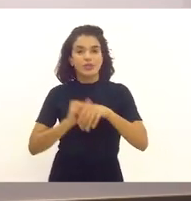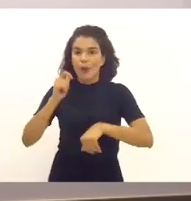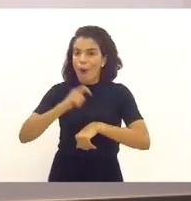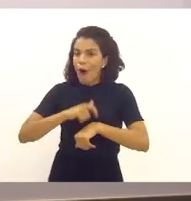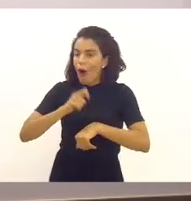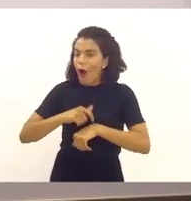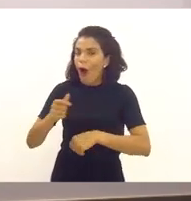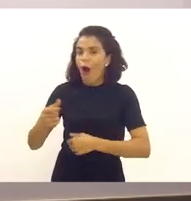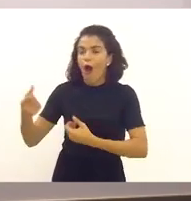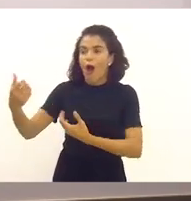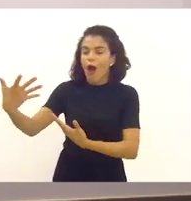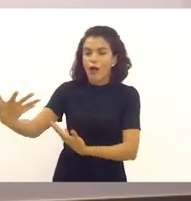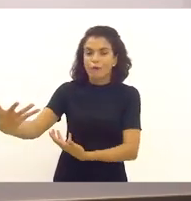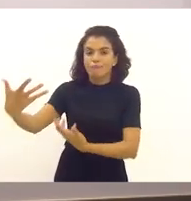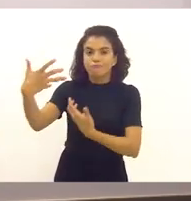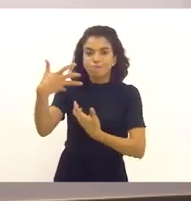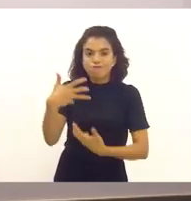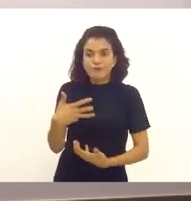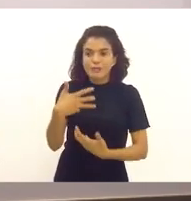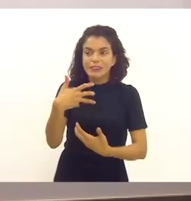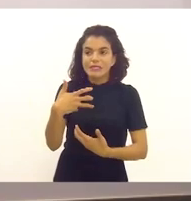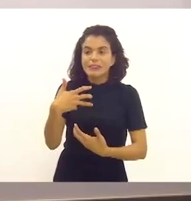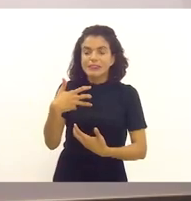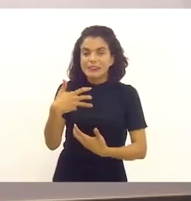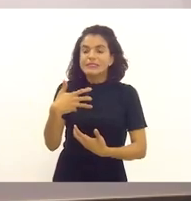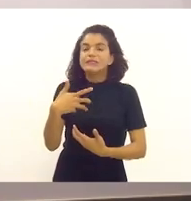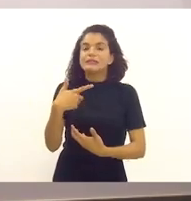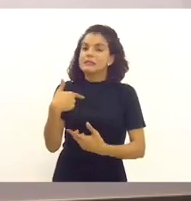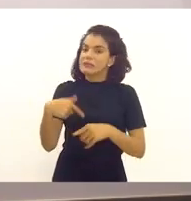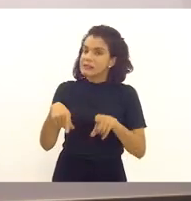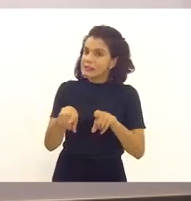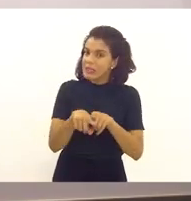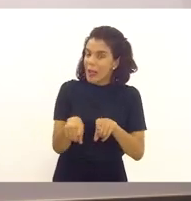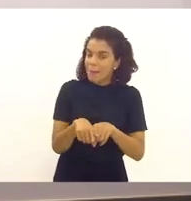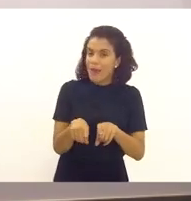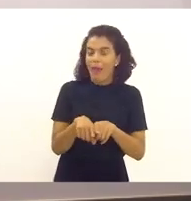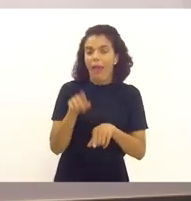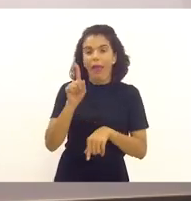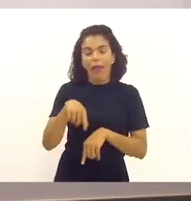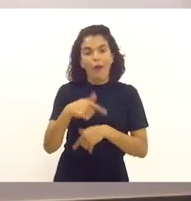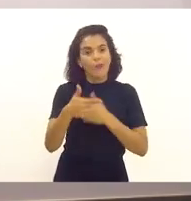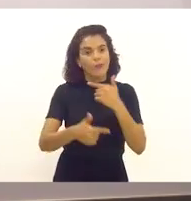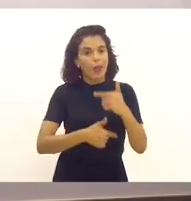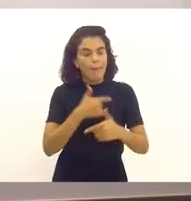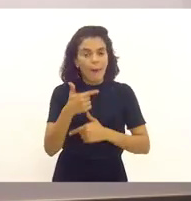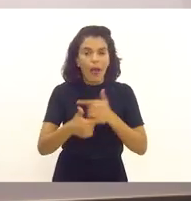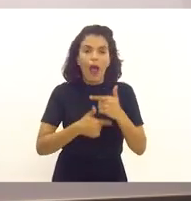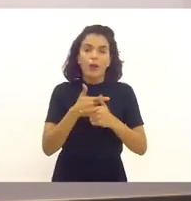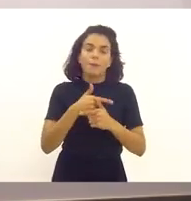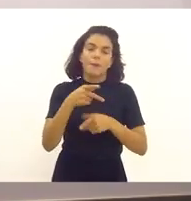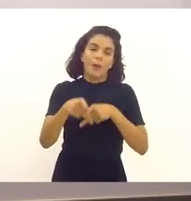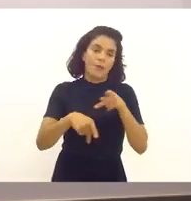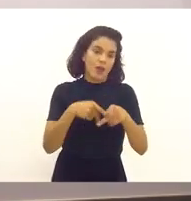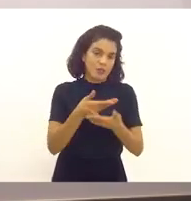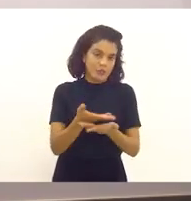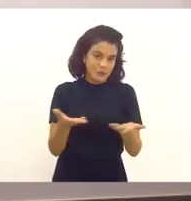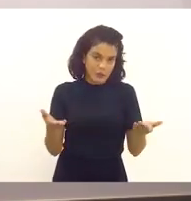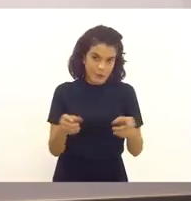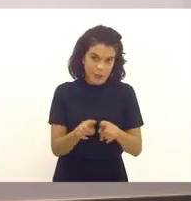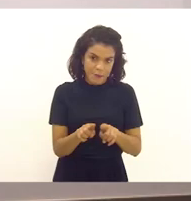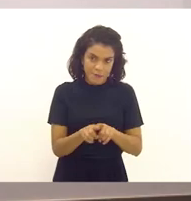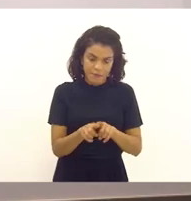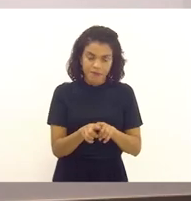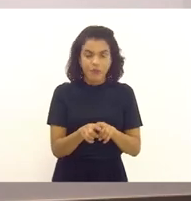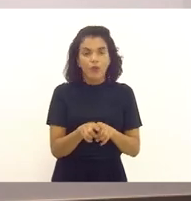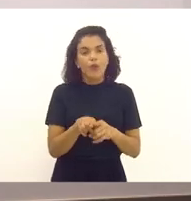no calor de seu acontecimento e um volume é uma grande porta de entrada para a população mesmo é onde